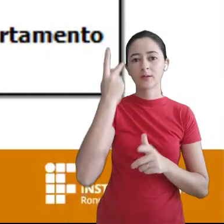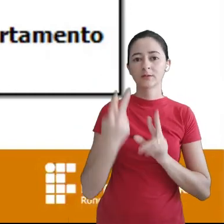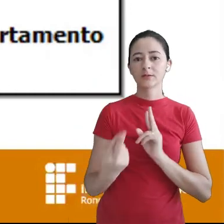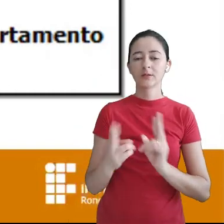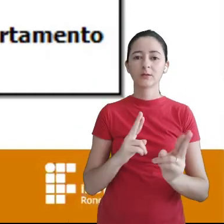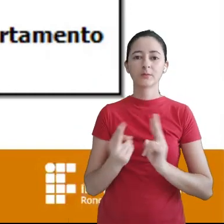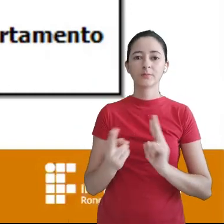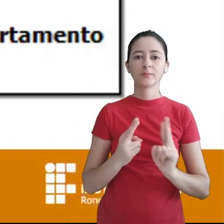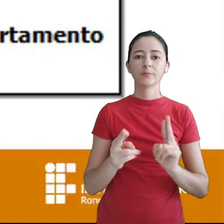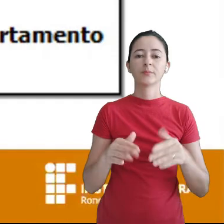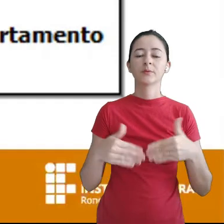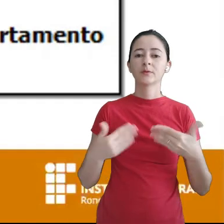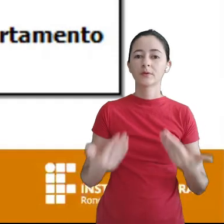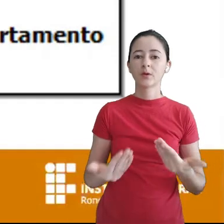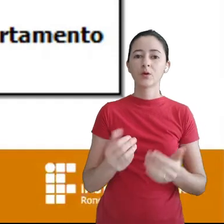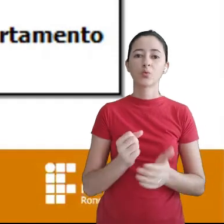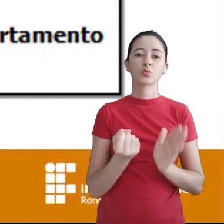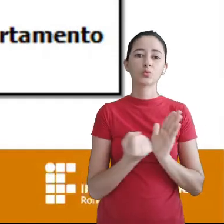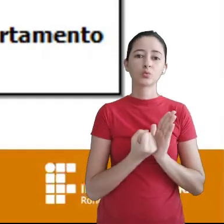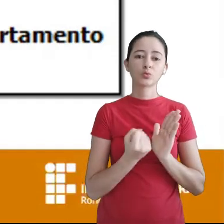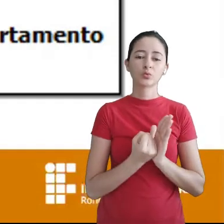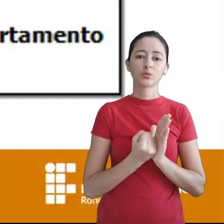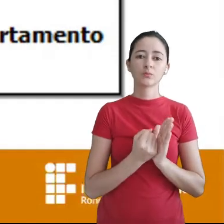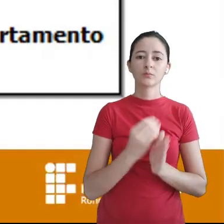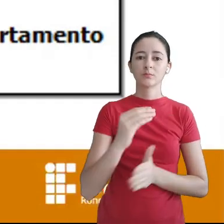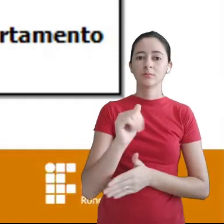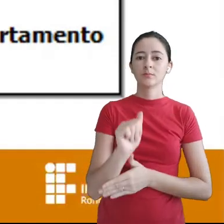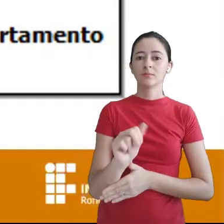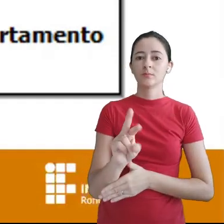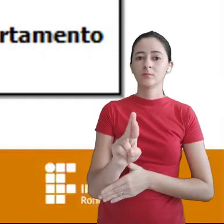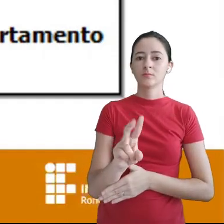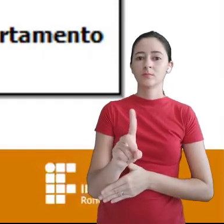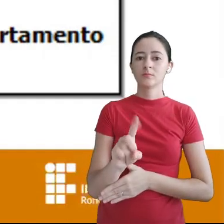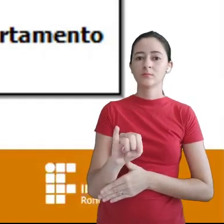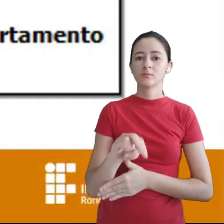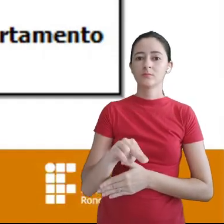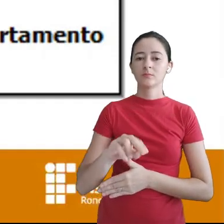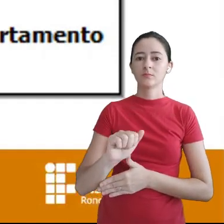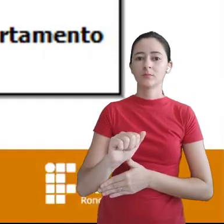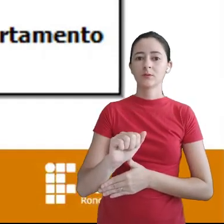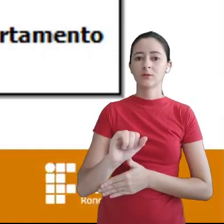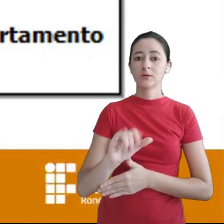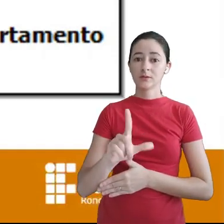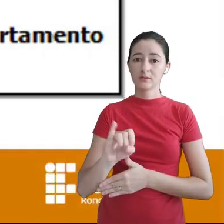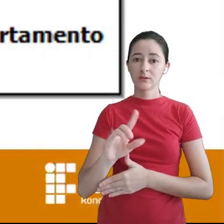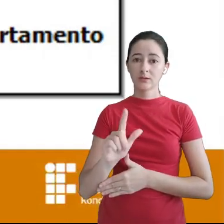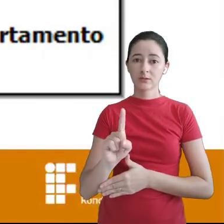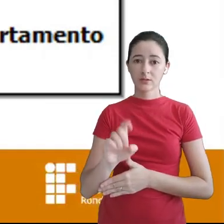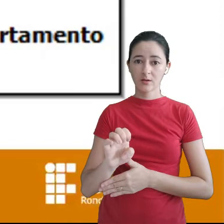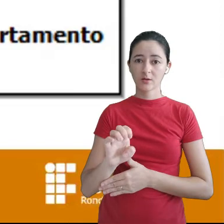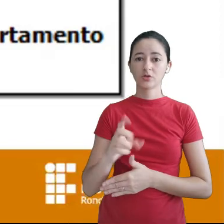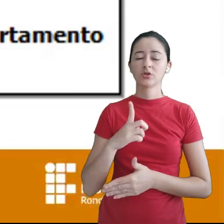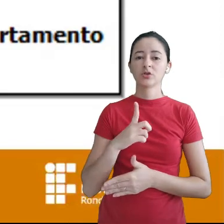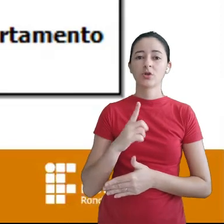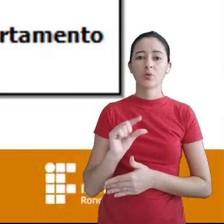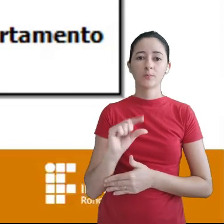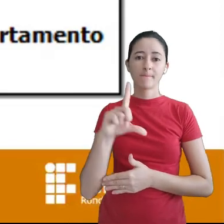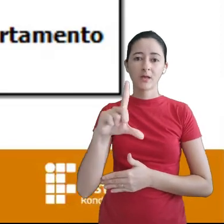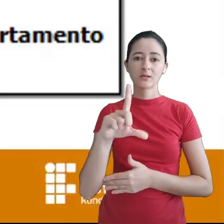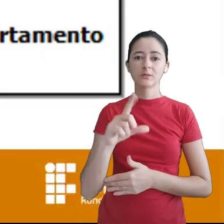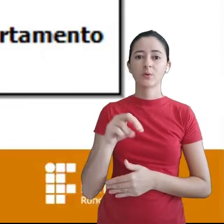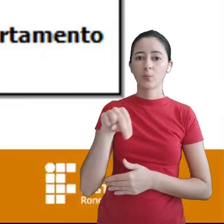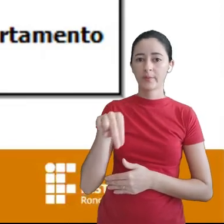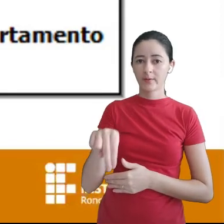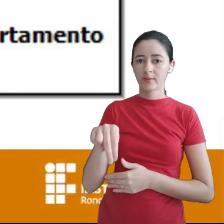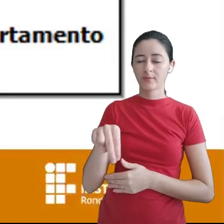departamento possui vários funcionários relacionados a ele. Logo, o símbolo de cardinalidade máxima será N do